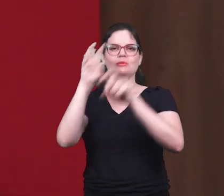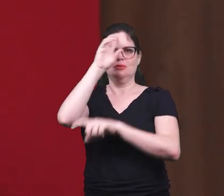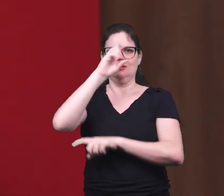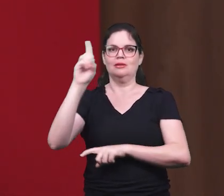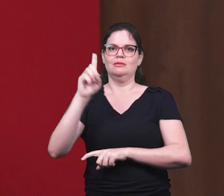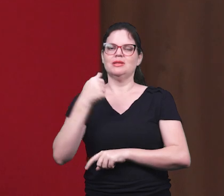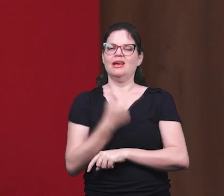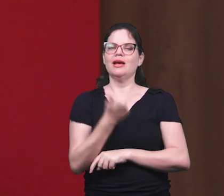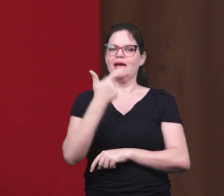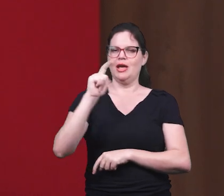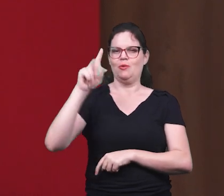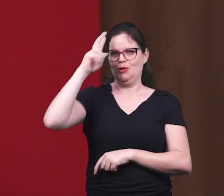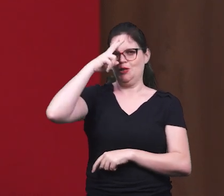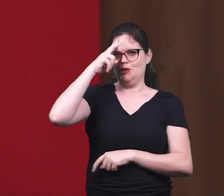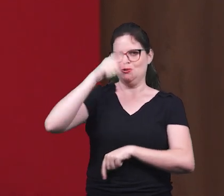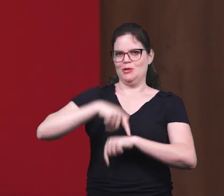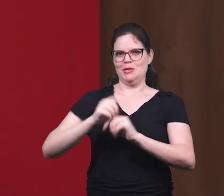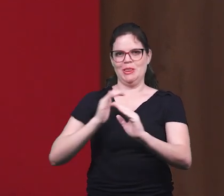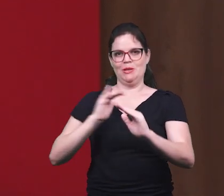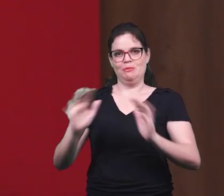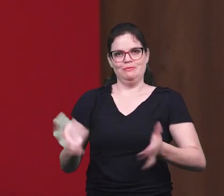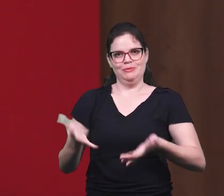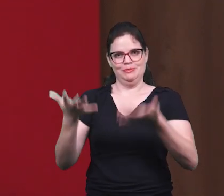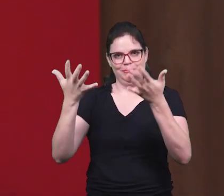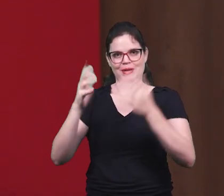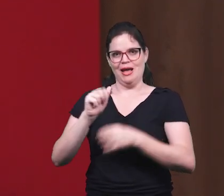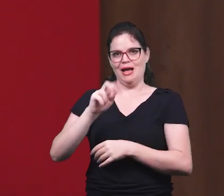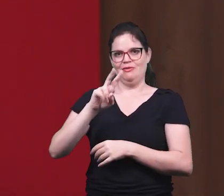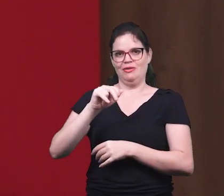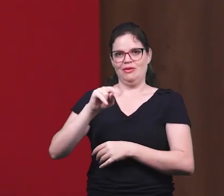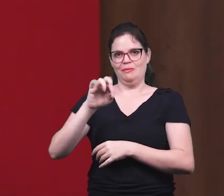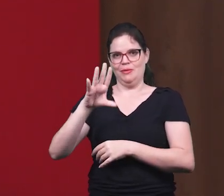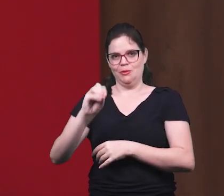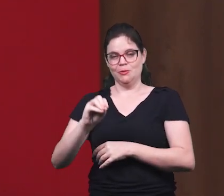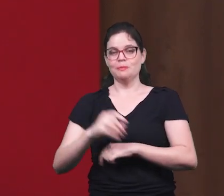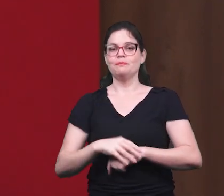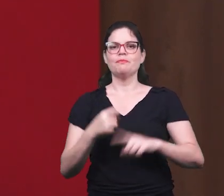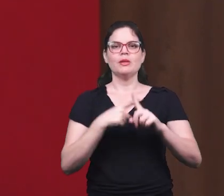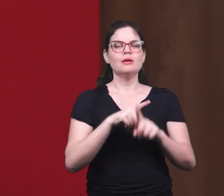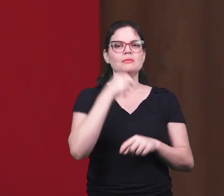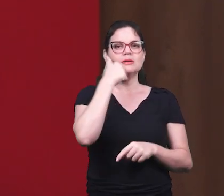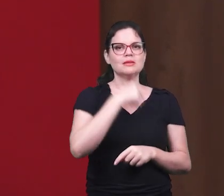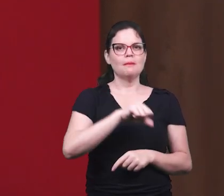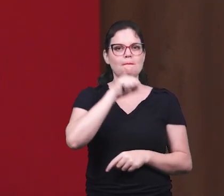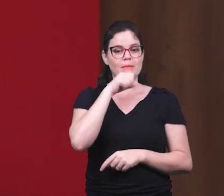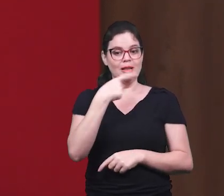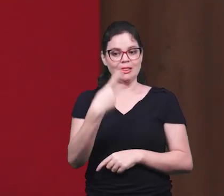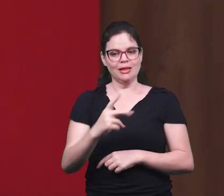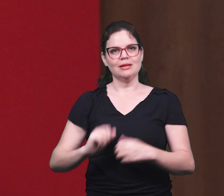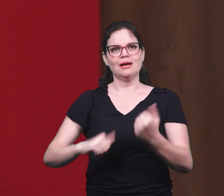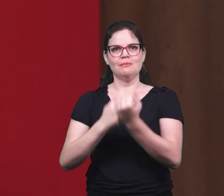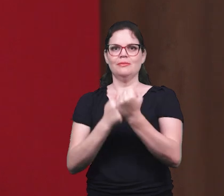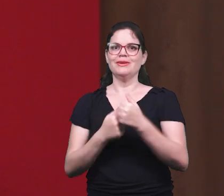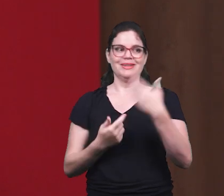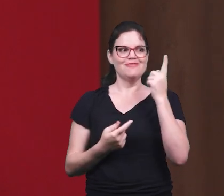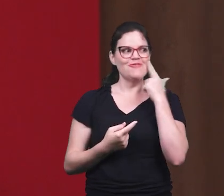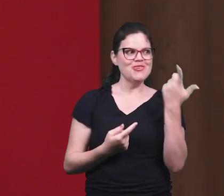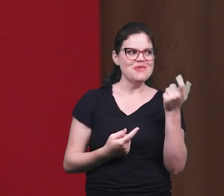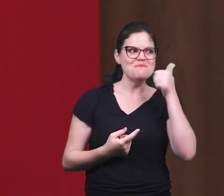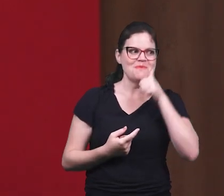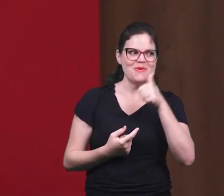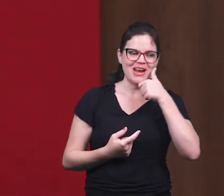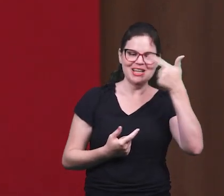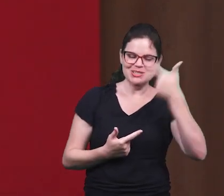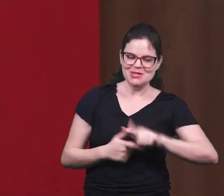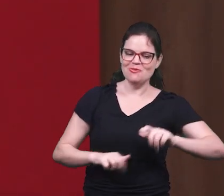período do avivamento, né? Mas como esses homens... E ali ele teve seu encontro com Deus, e a mãe dele foi apoiadora dele, né? Mas uma